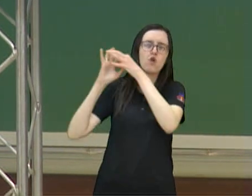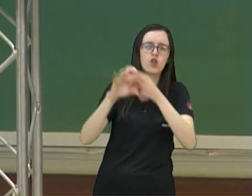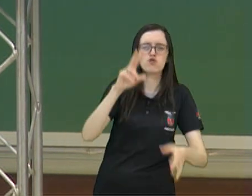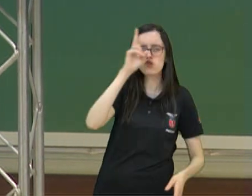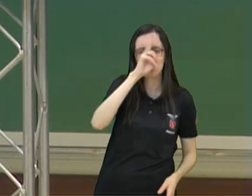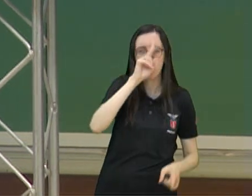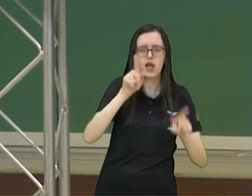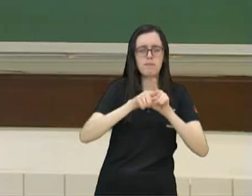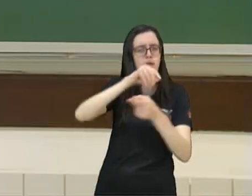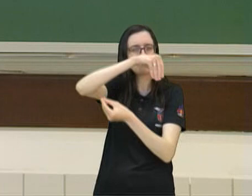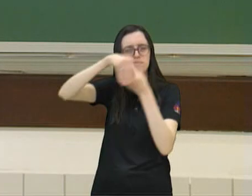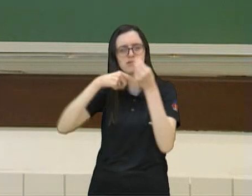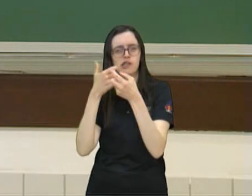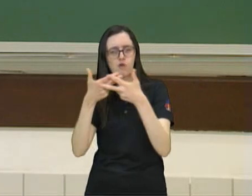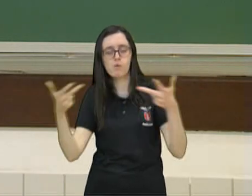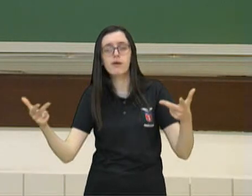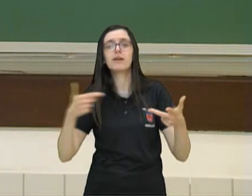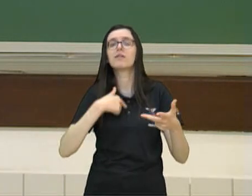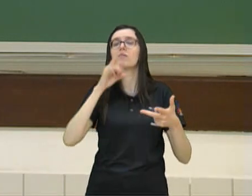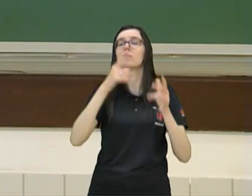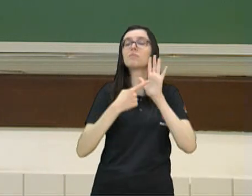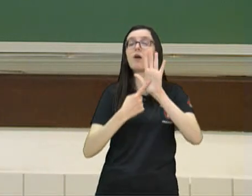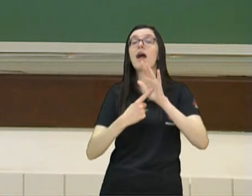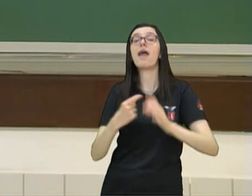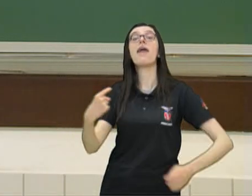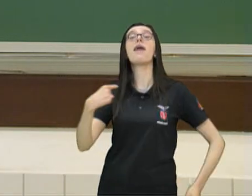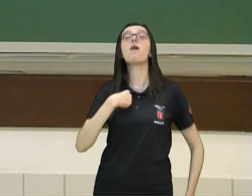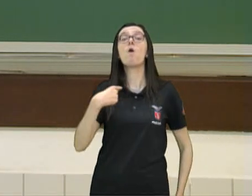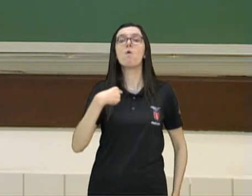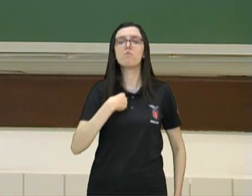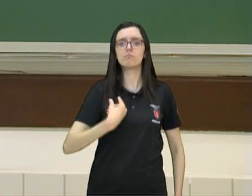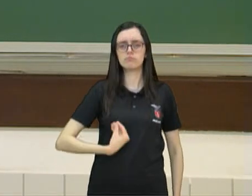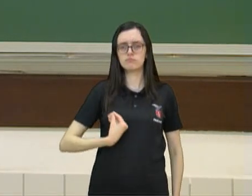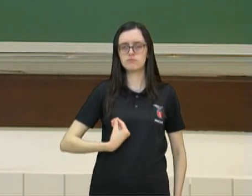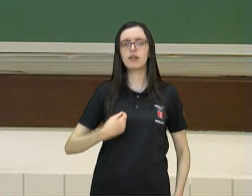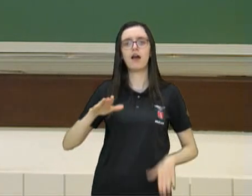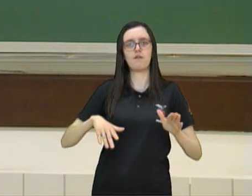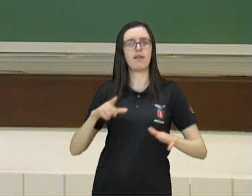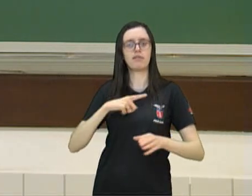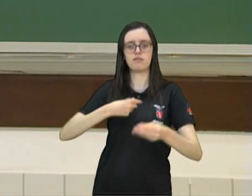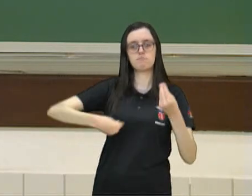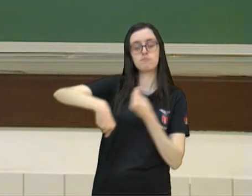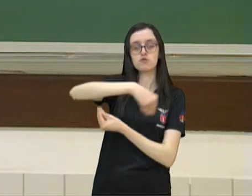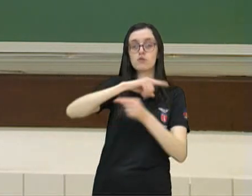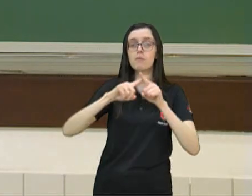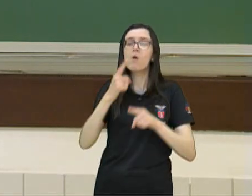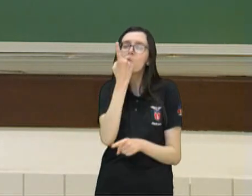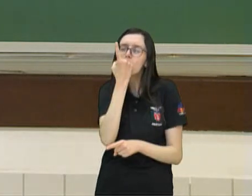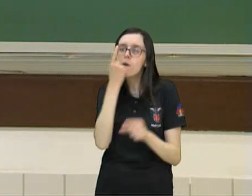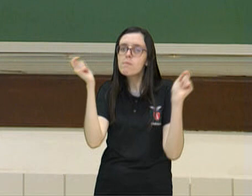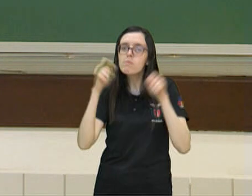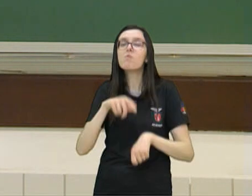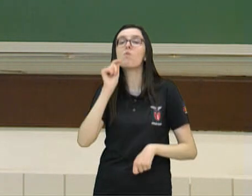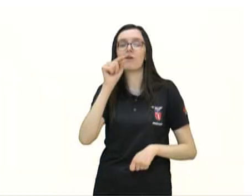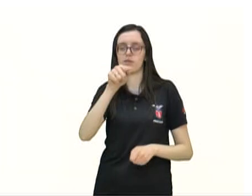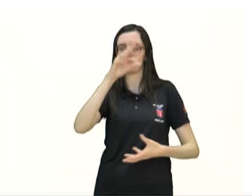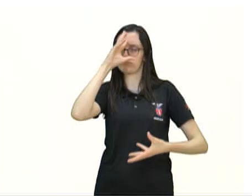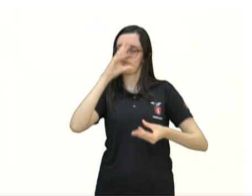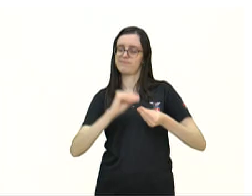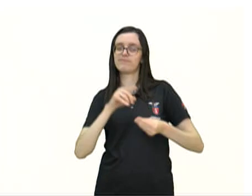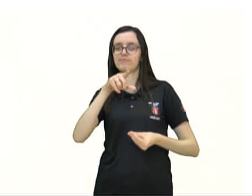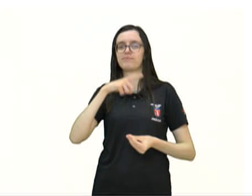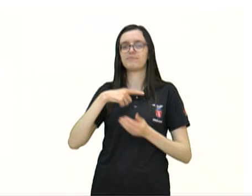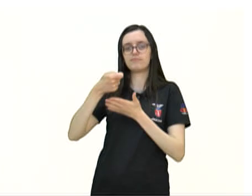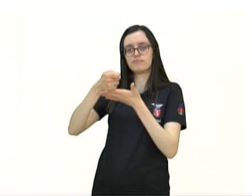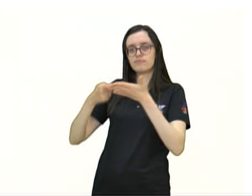histórico e também daquilo que eu estou vivendo. Mas uma das possibilidades é que essa letra, escrita tanto